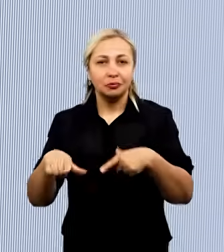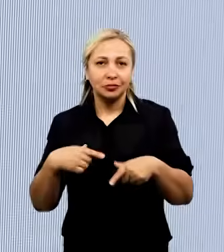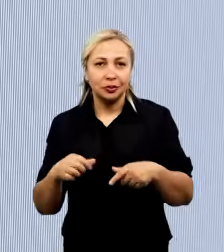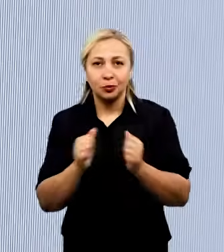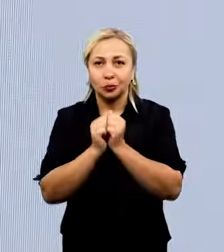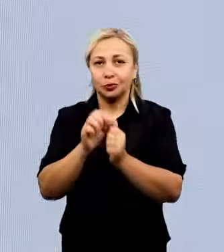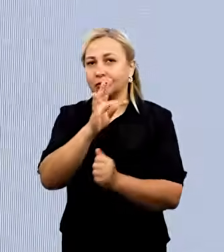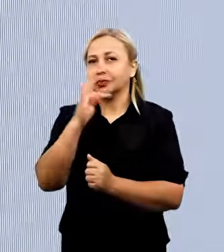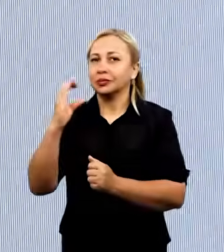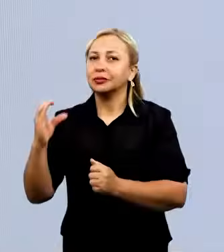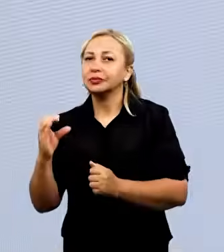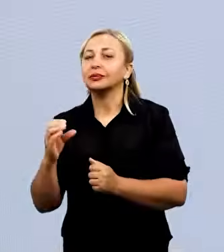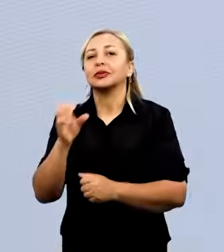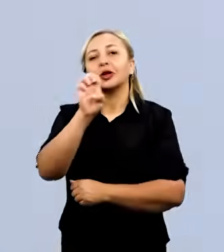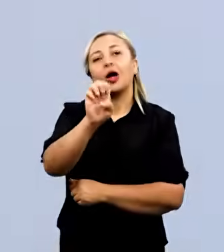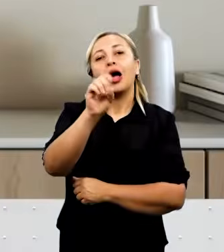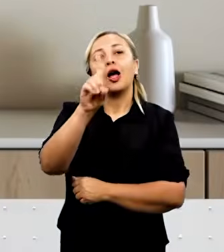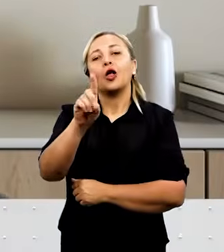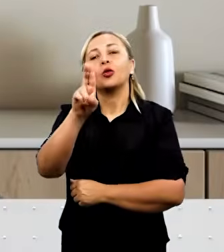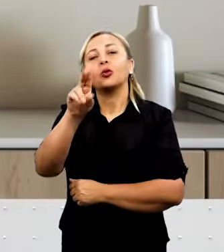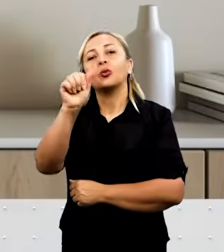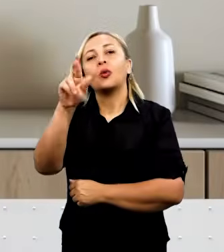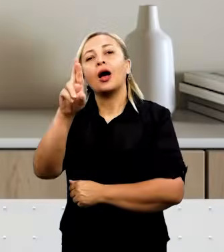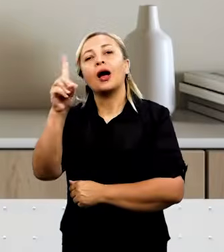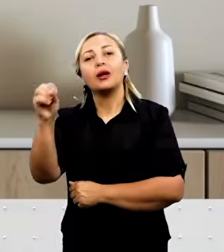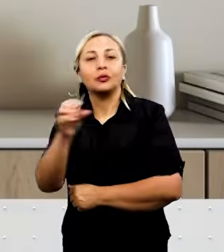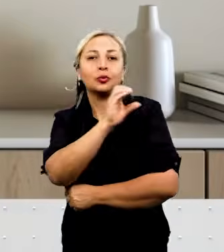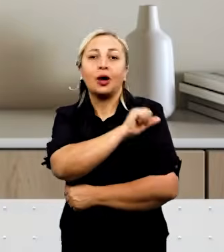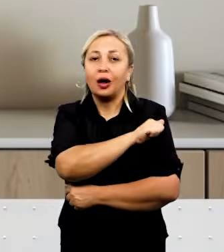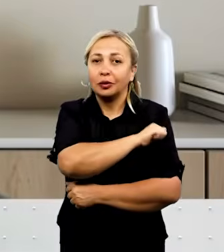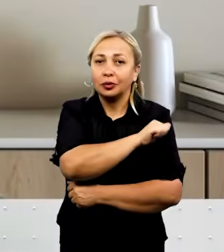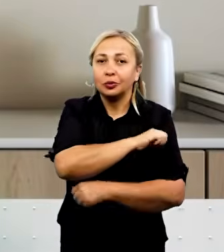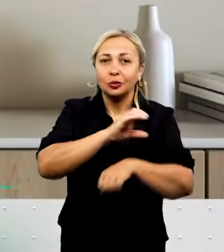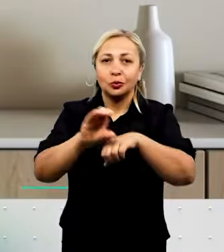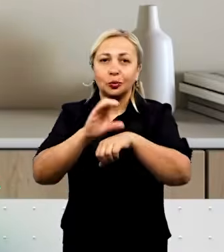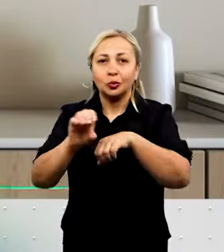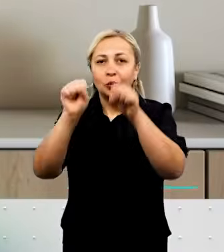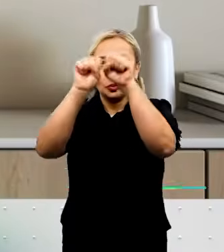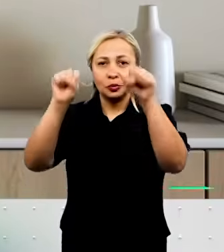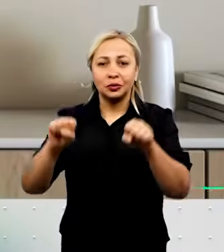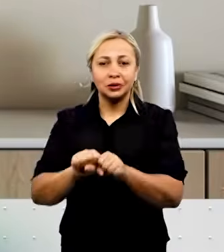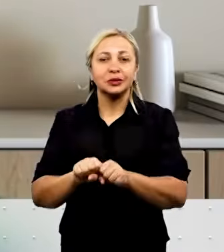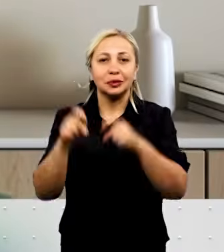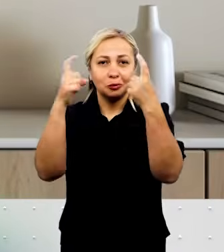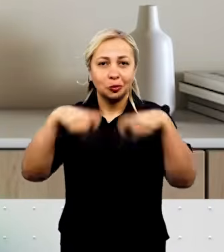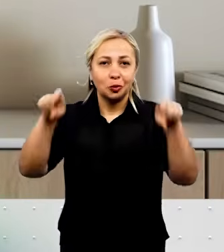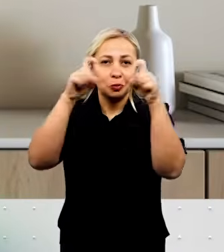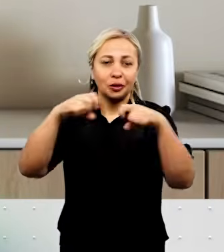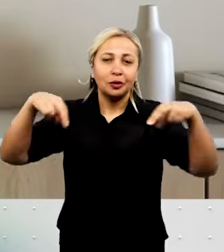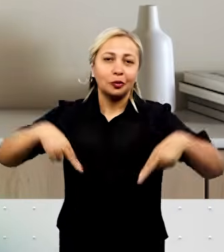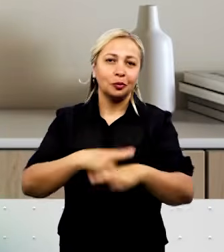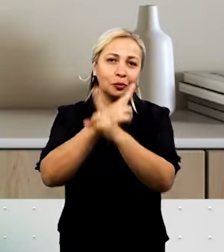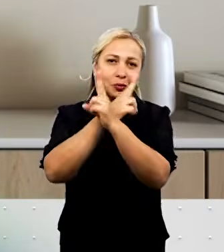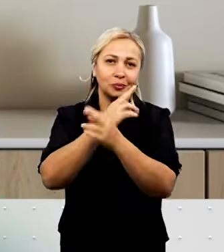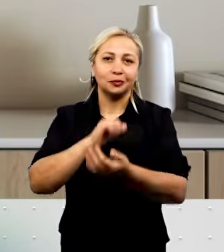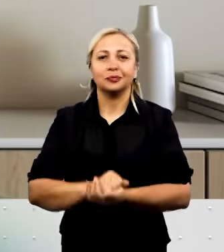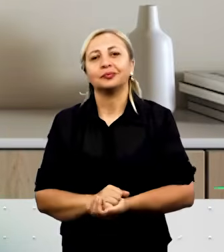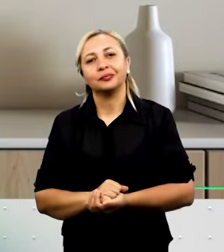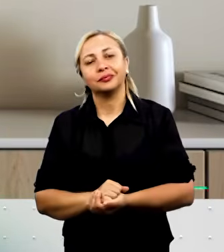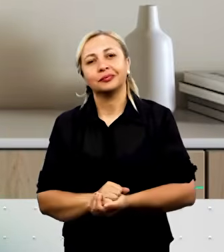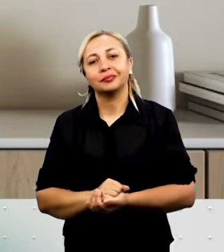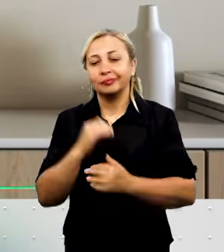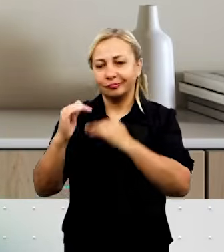inovação é fruto do trabalho de conclusão de curso do Eduardo Caetano, estudante do curso de Sistemas de Informação